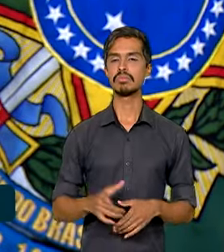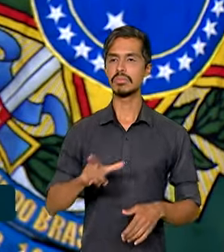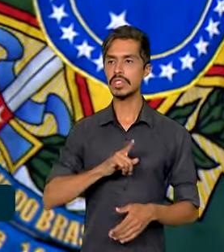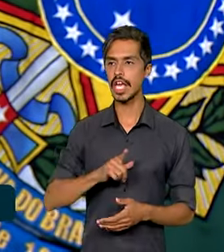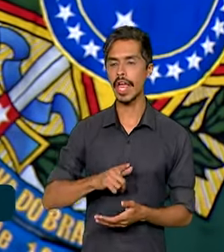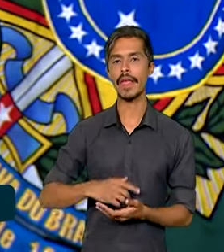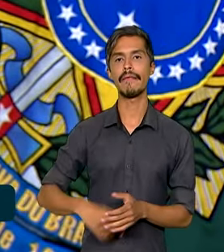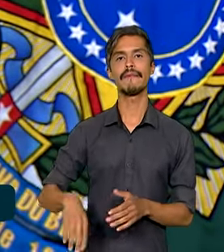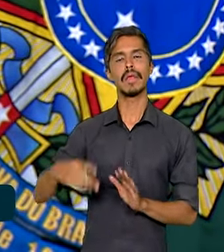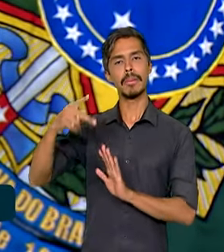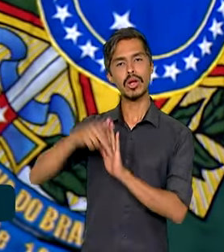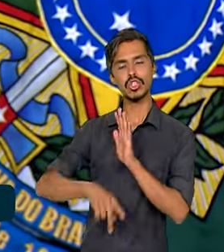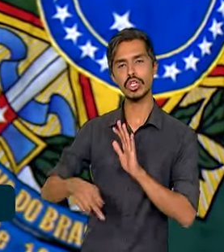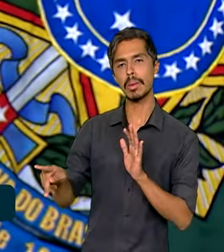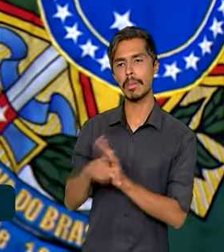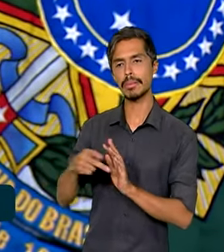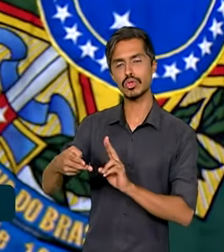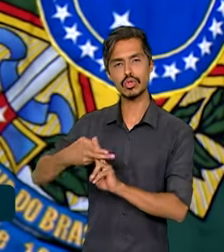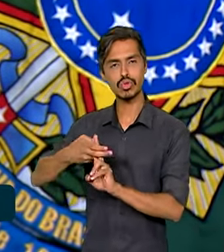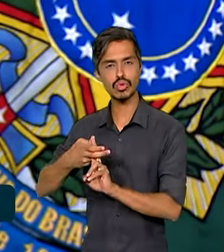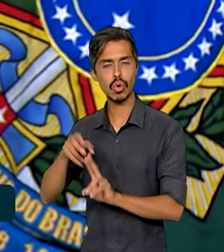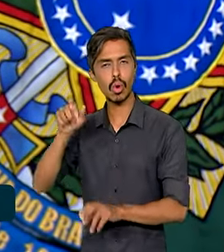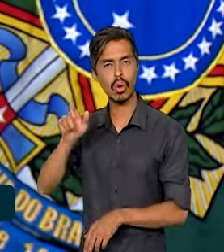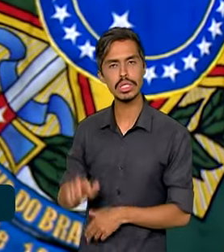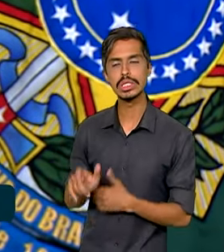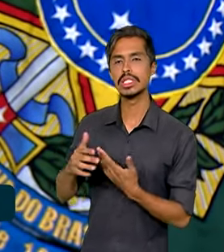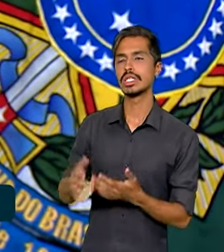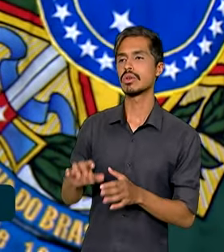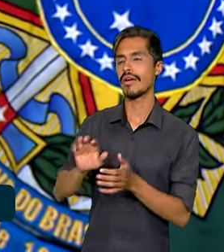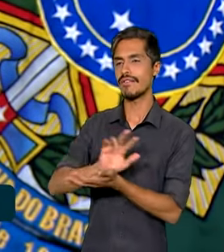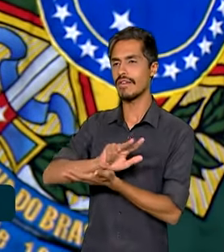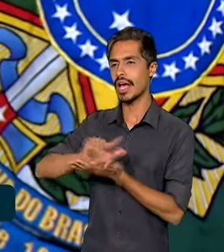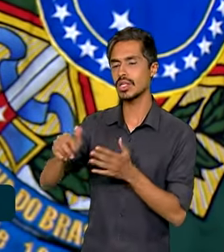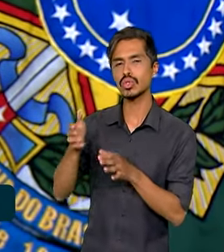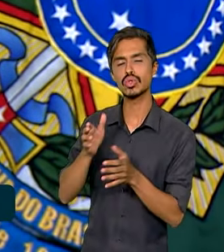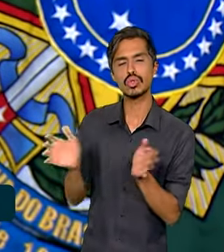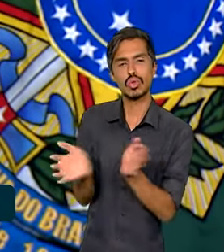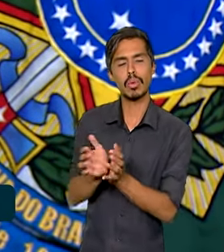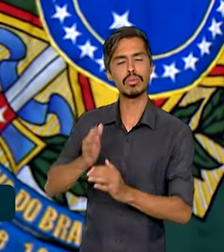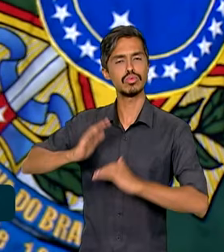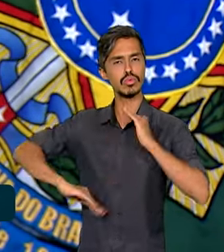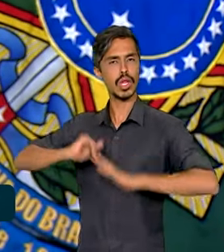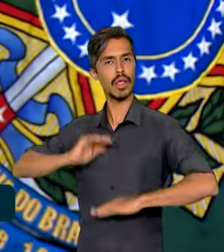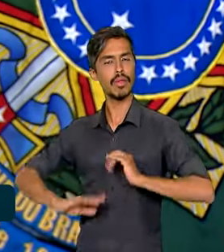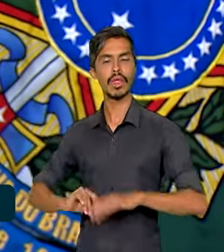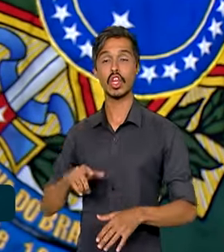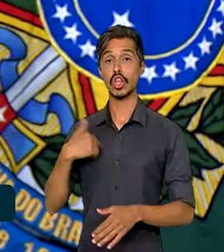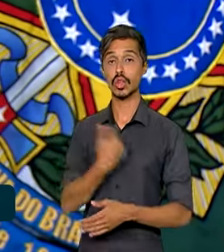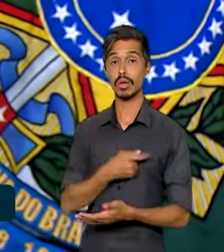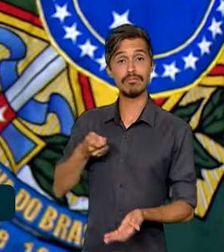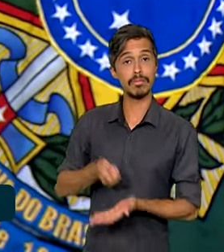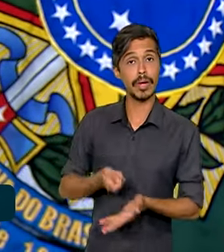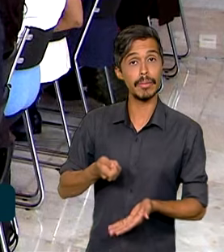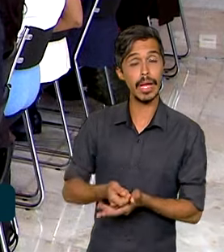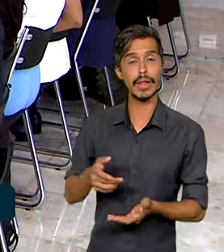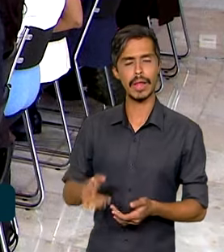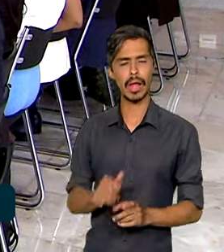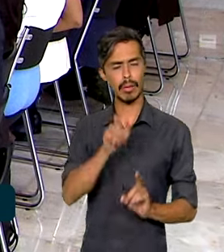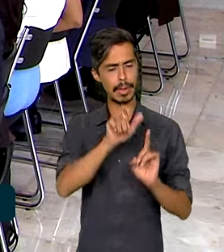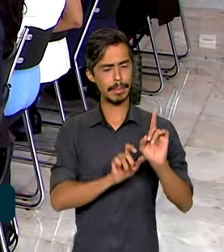convênio do SUS com a rede de espalas para que a gente possa garantir a uma